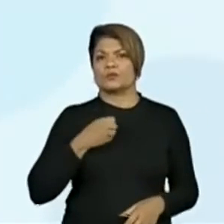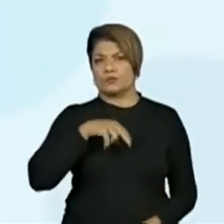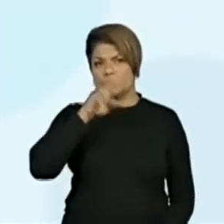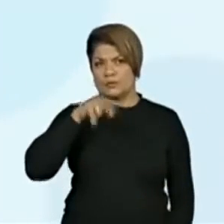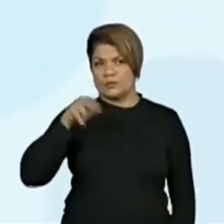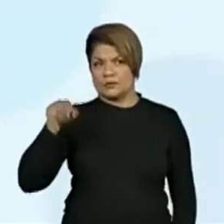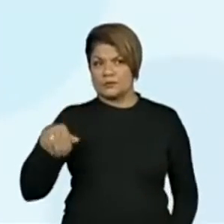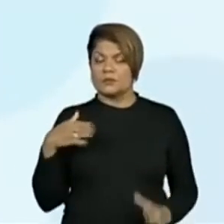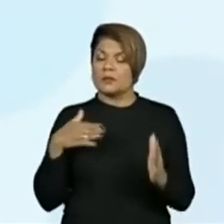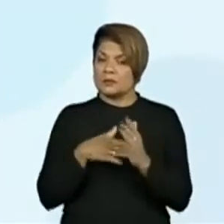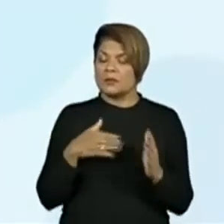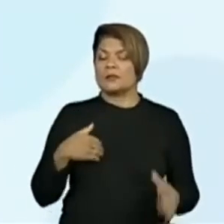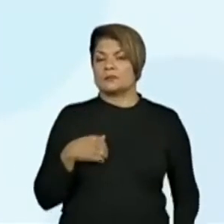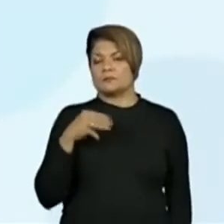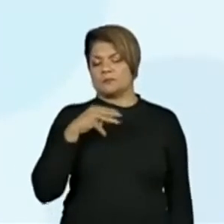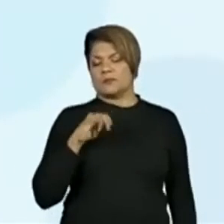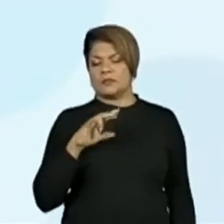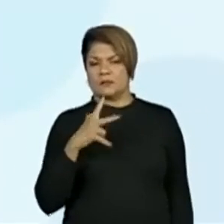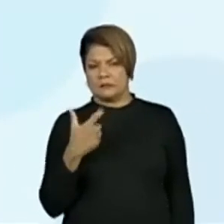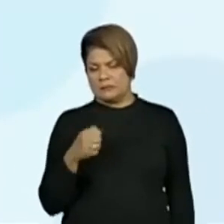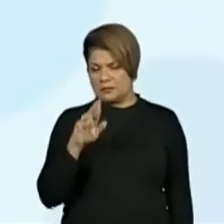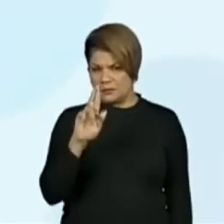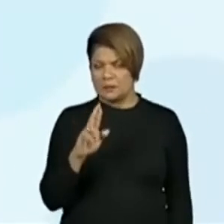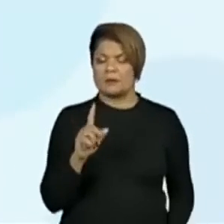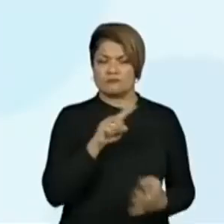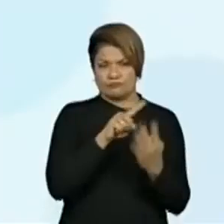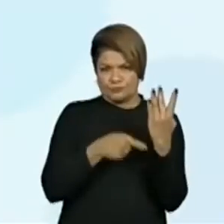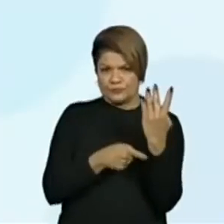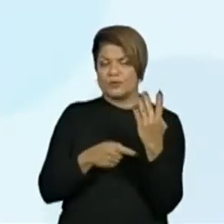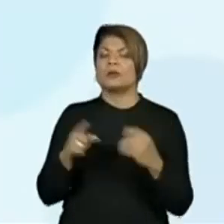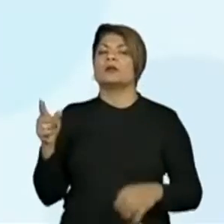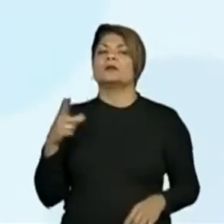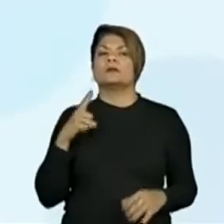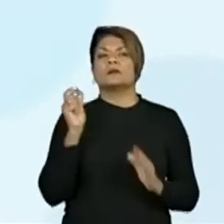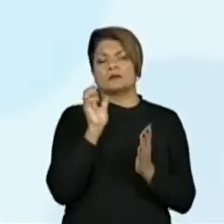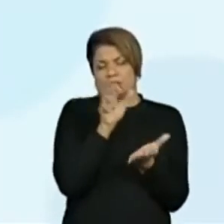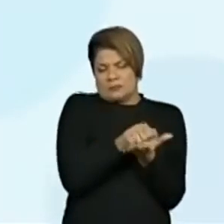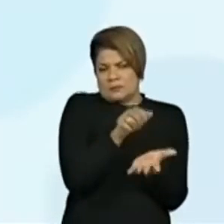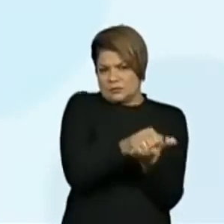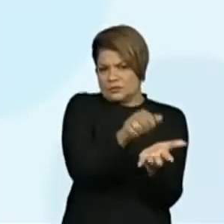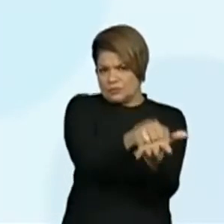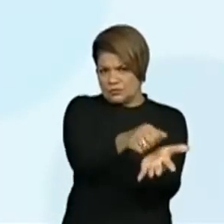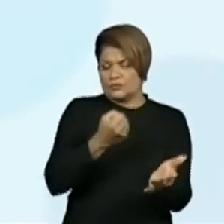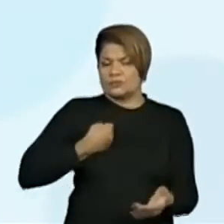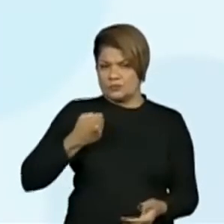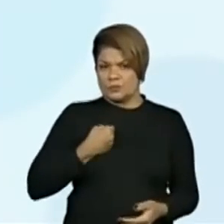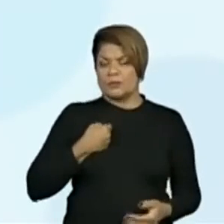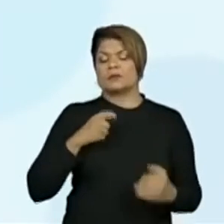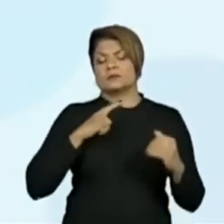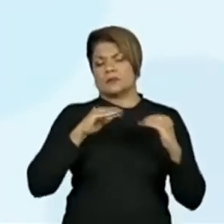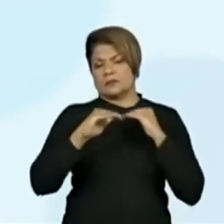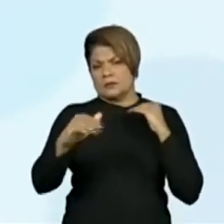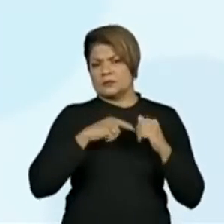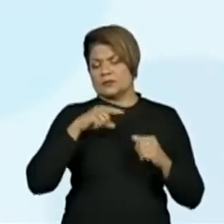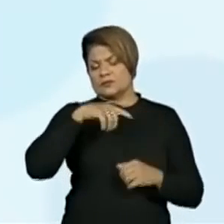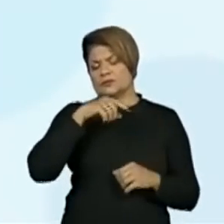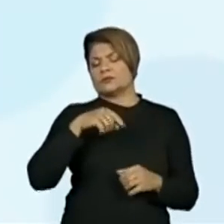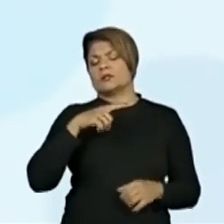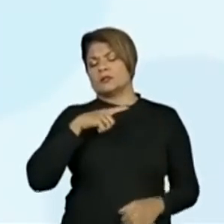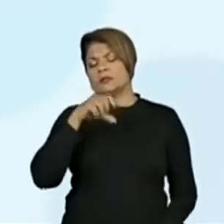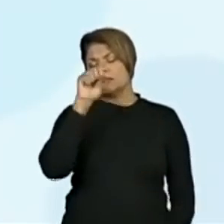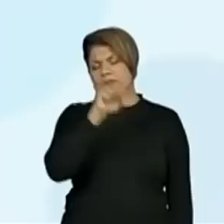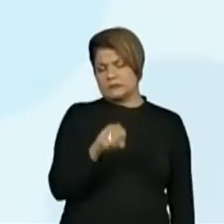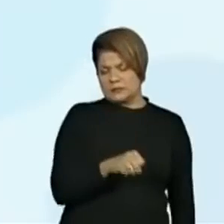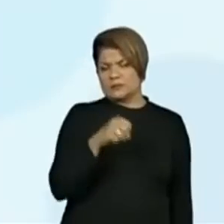de milhar, estabelecendo relações entre os registros numéricos a partir das regularidades do sistema de numeração